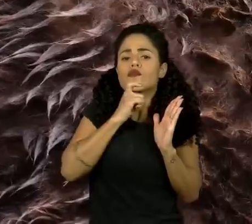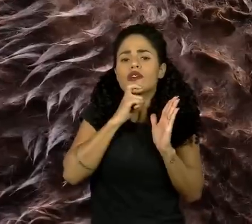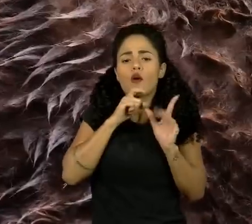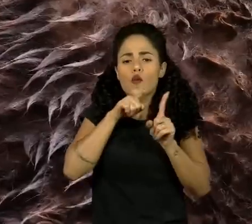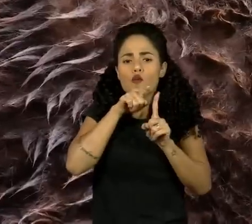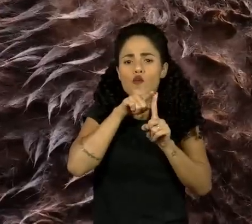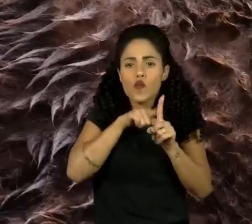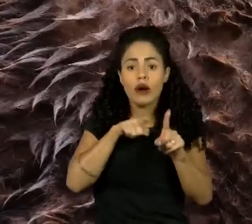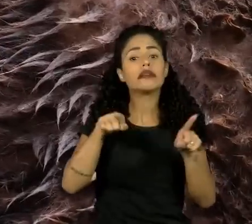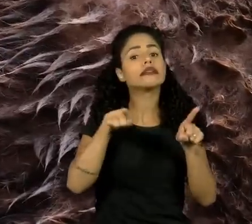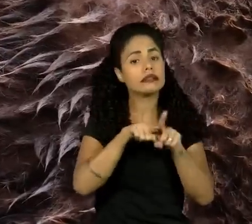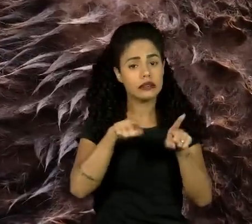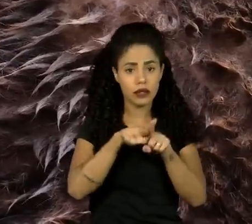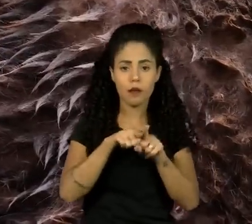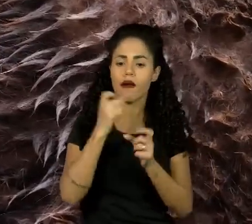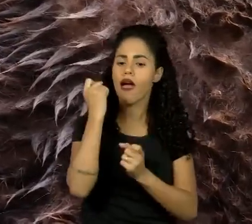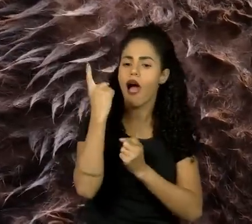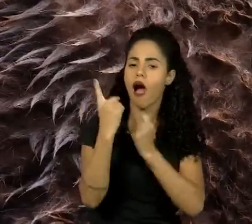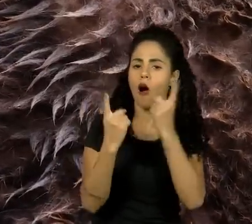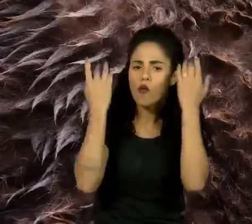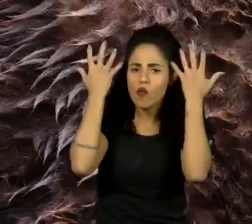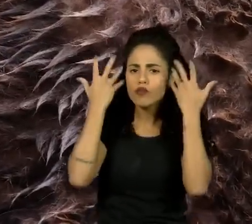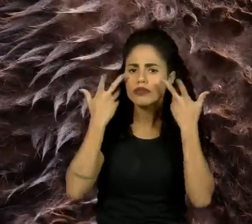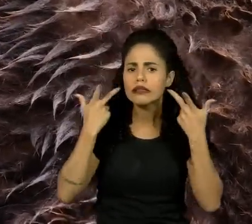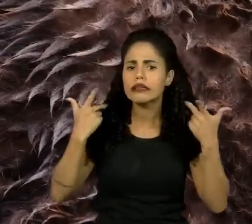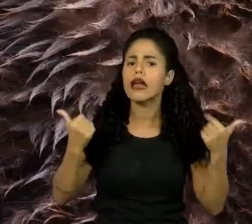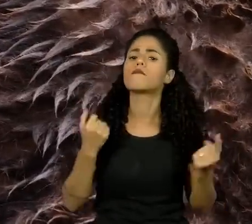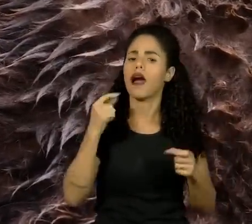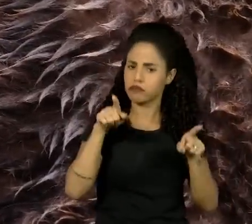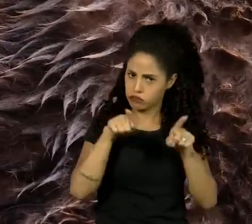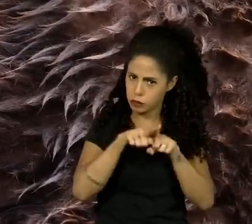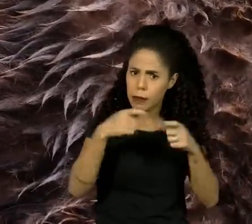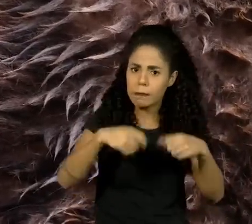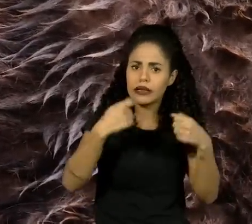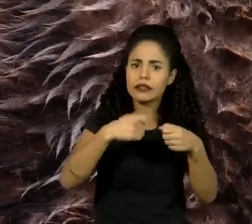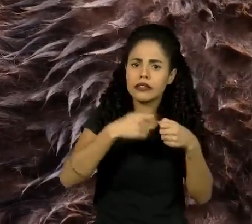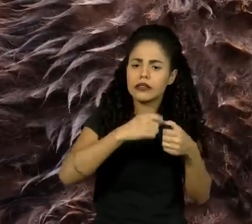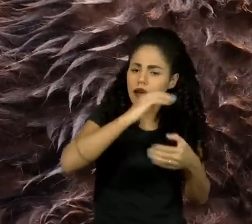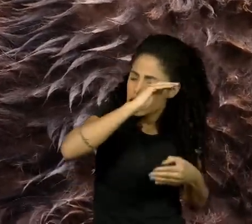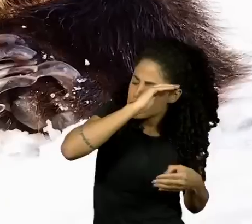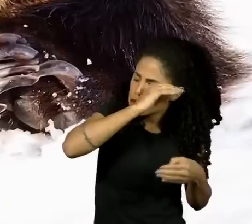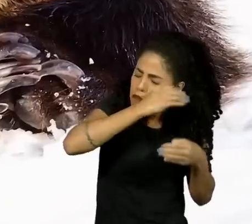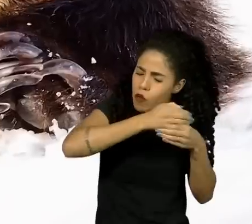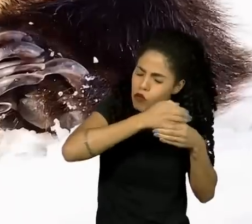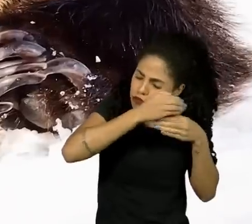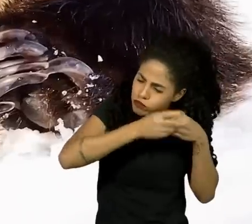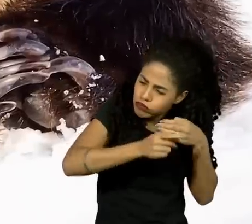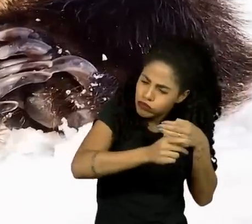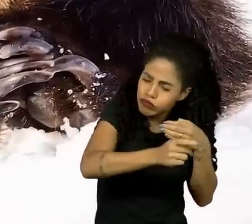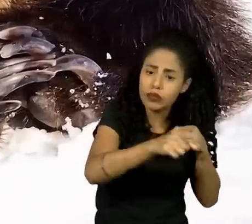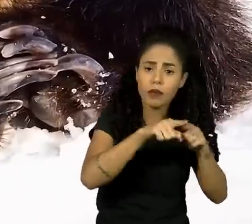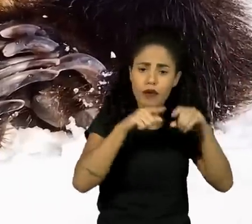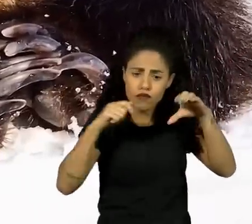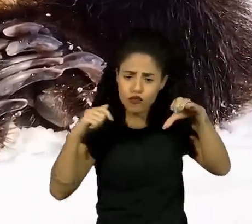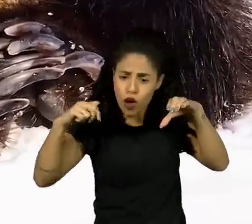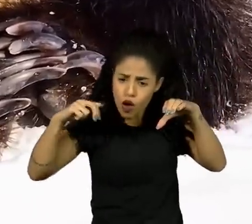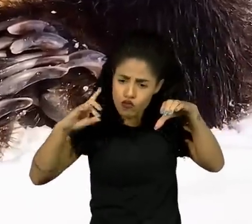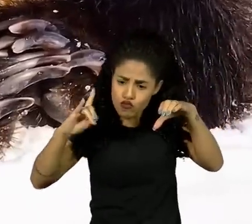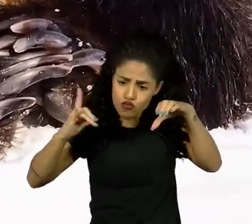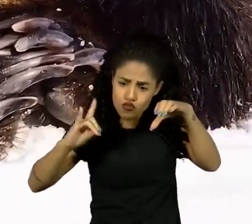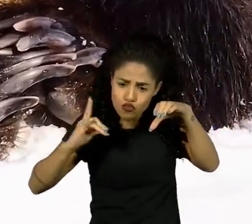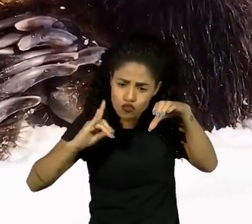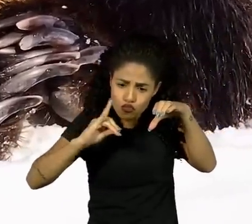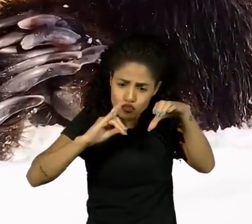termo hibernação, mecanismo de adaptação de alguns animais que dormem nesse período para se protegerem do frio